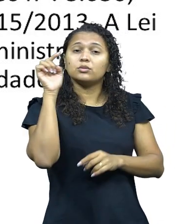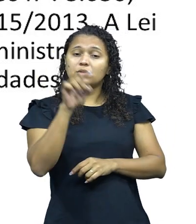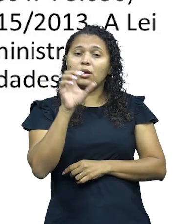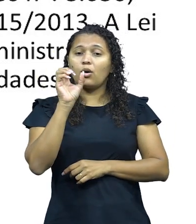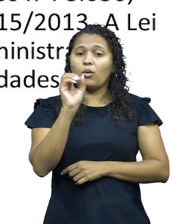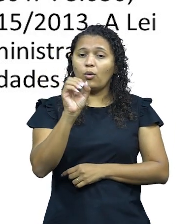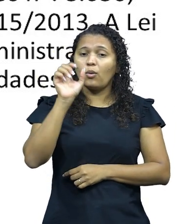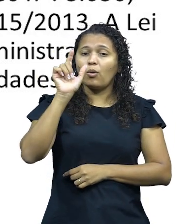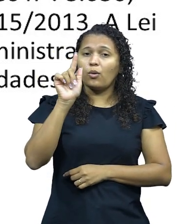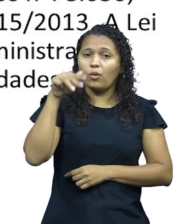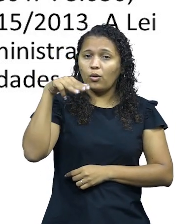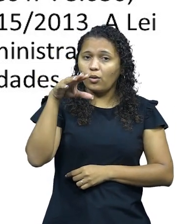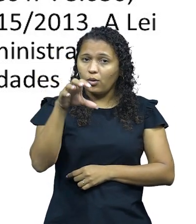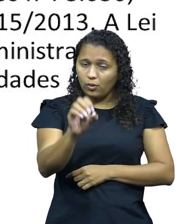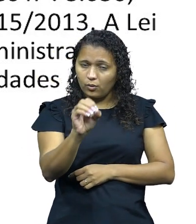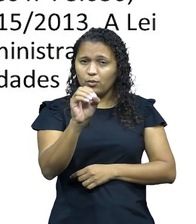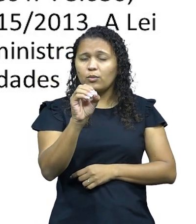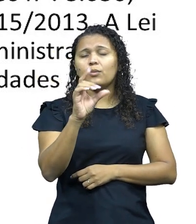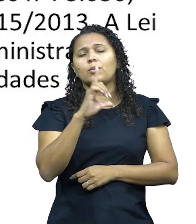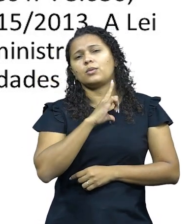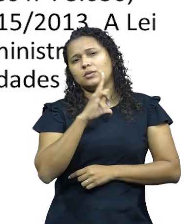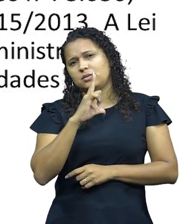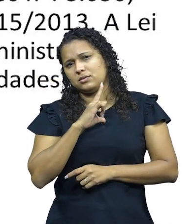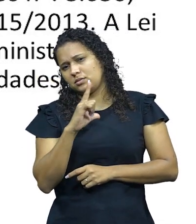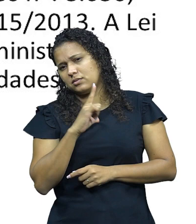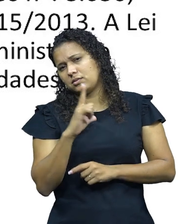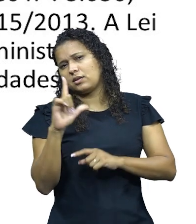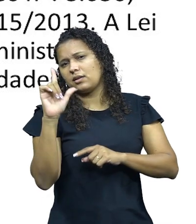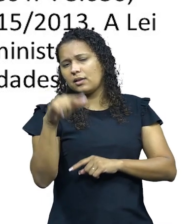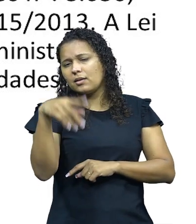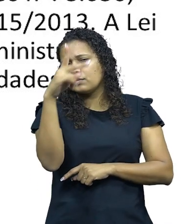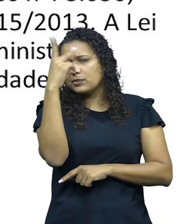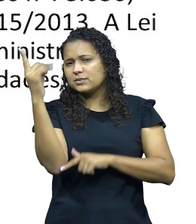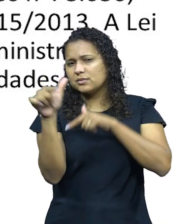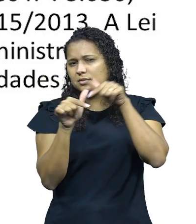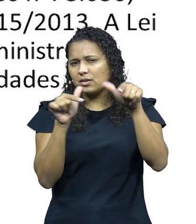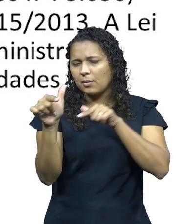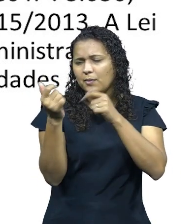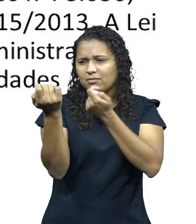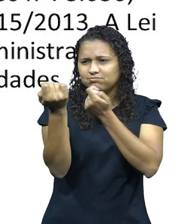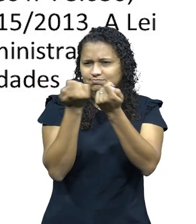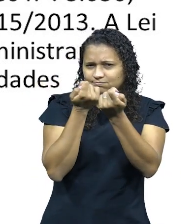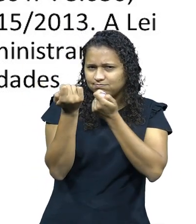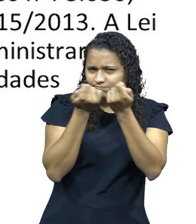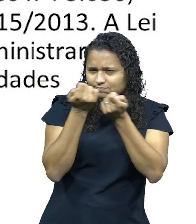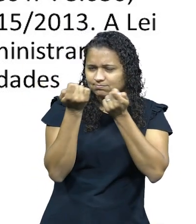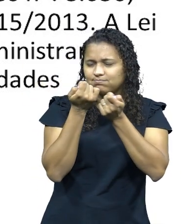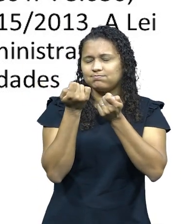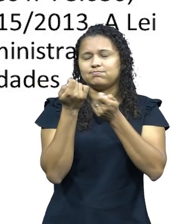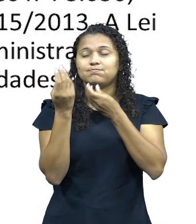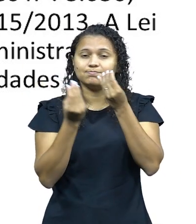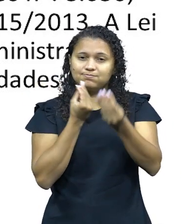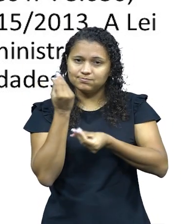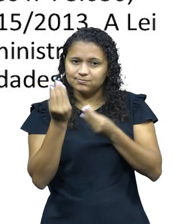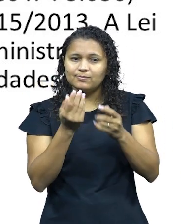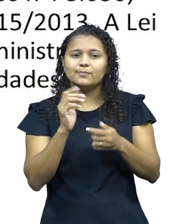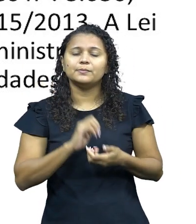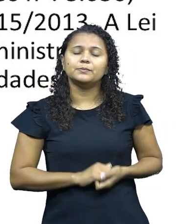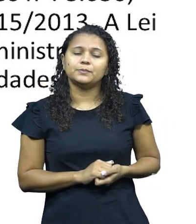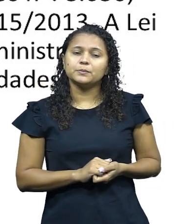que trabalha com esses trabalhadores, ela é que administra essa mão de obra,